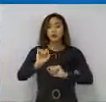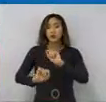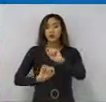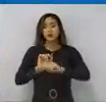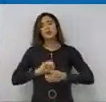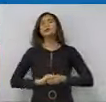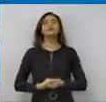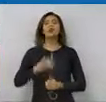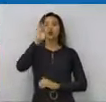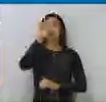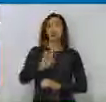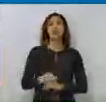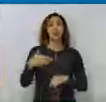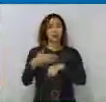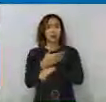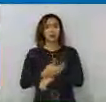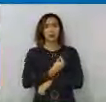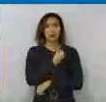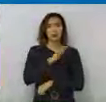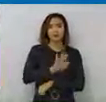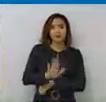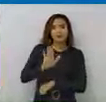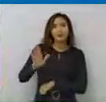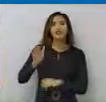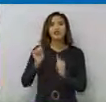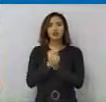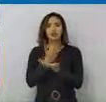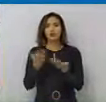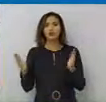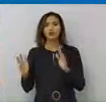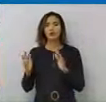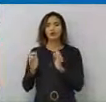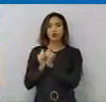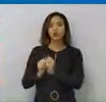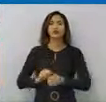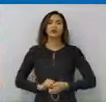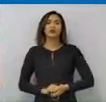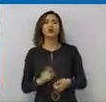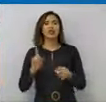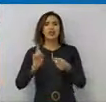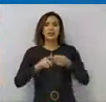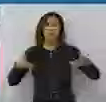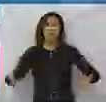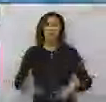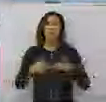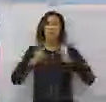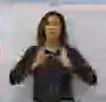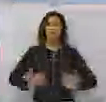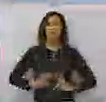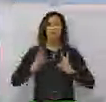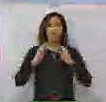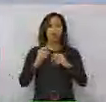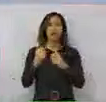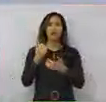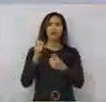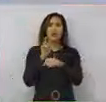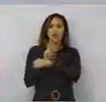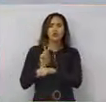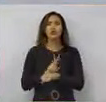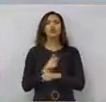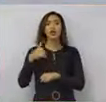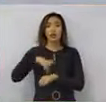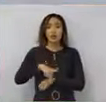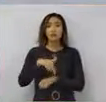aos diretores presentes aqui, doutor Najib e a doutora Fernanda, e ao empenho dos técnicos e consultores que aqui estão,